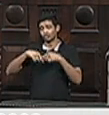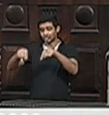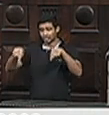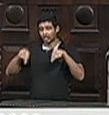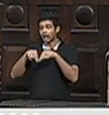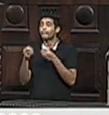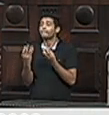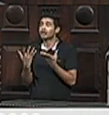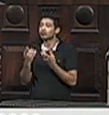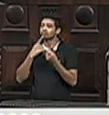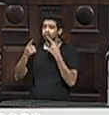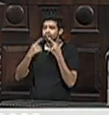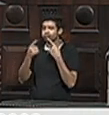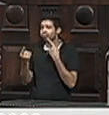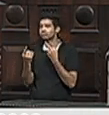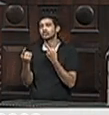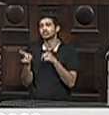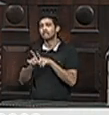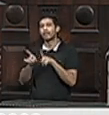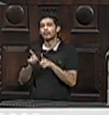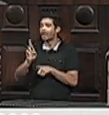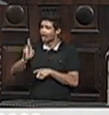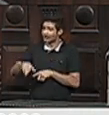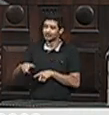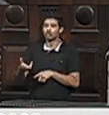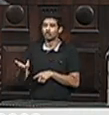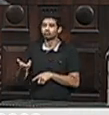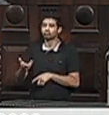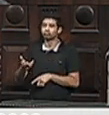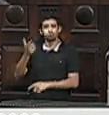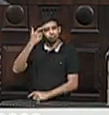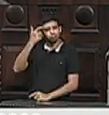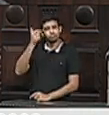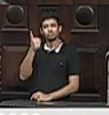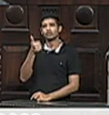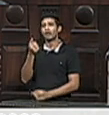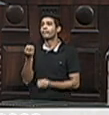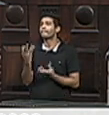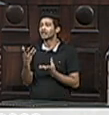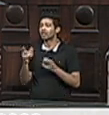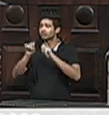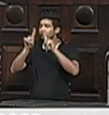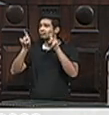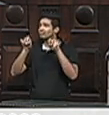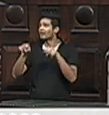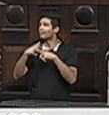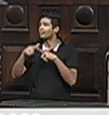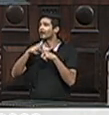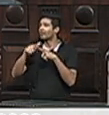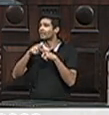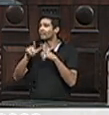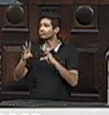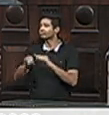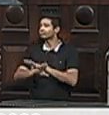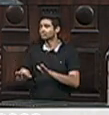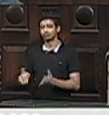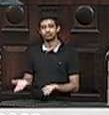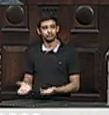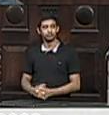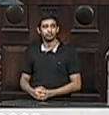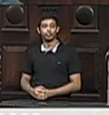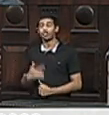mão de fazer essa exigência. Eu fiz emenda, várias pessoas fizeram emenda, e eu espero que a gente tenha